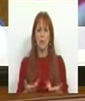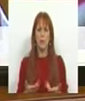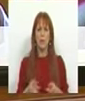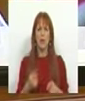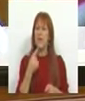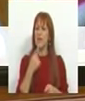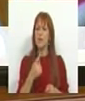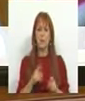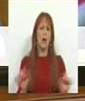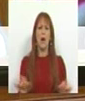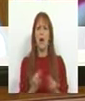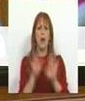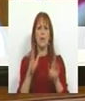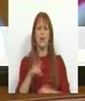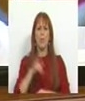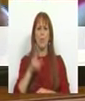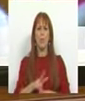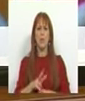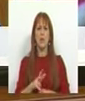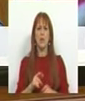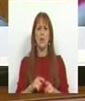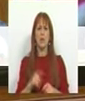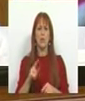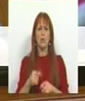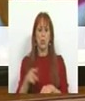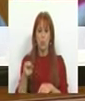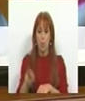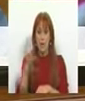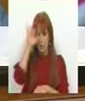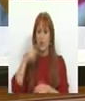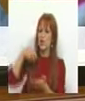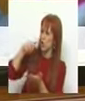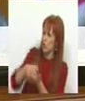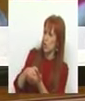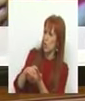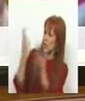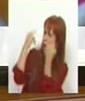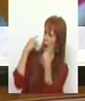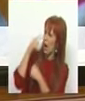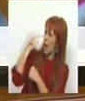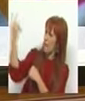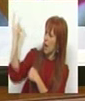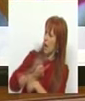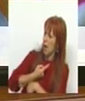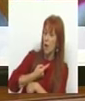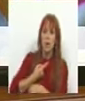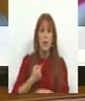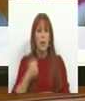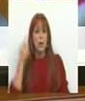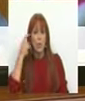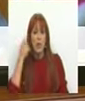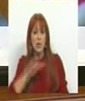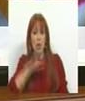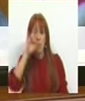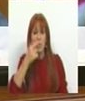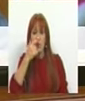em que veio dizer claramente que Portugal, no mandato anterior, estava de joelhos perante a Alemanha, eu penso que o Sr.